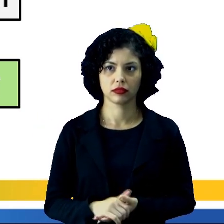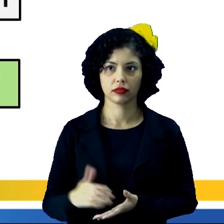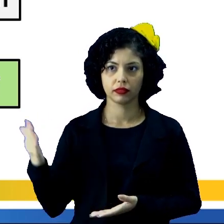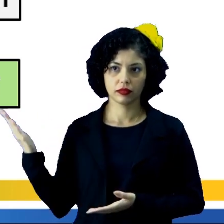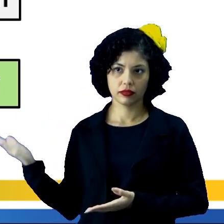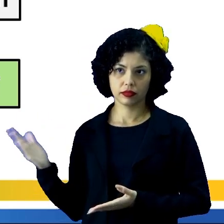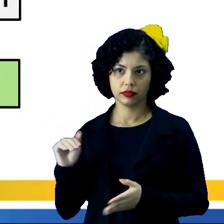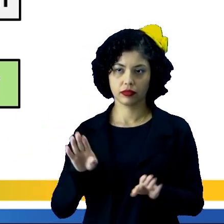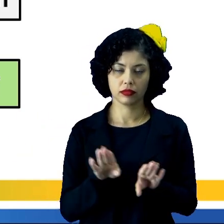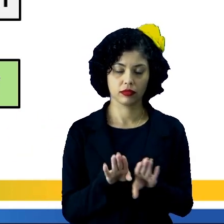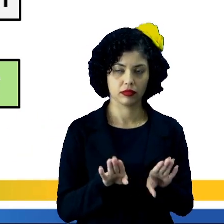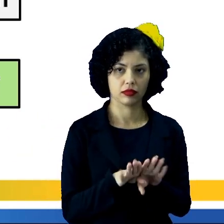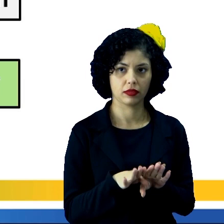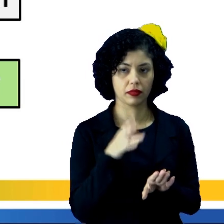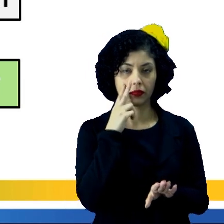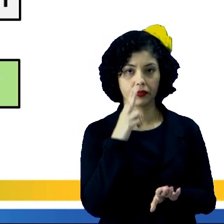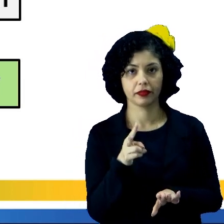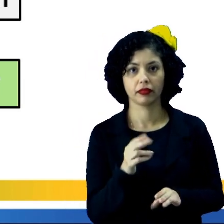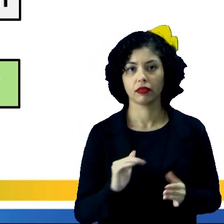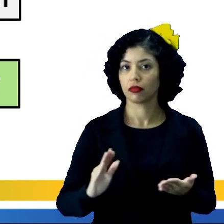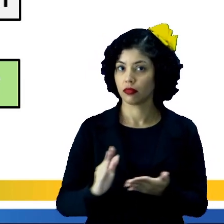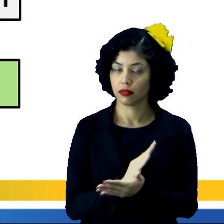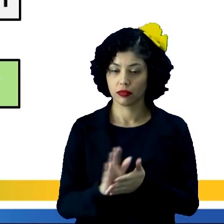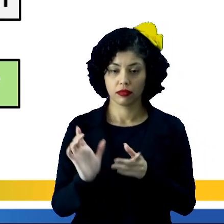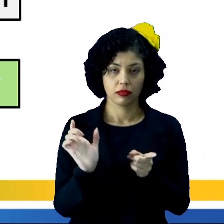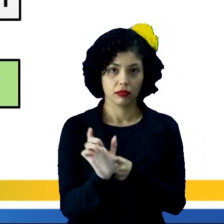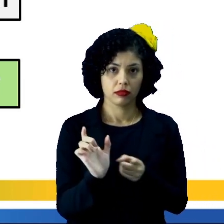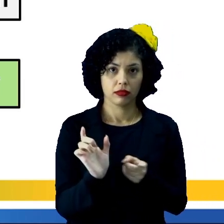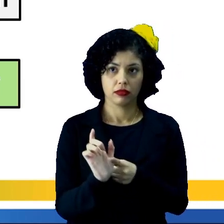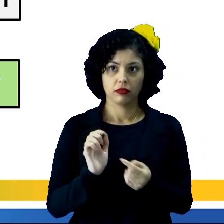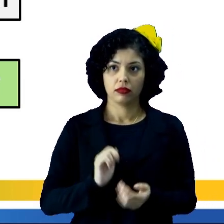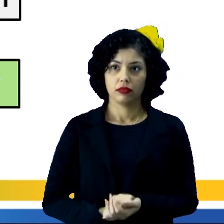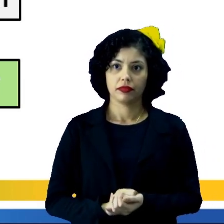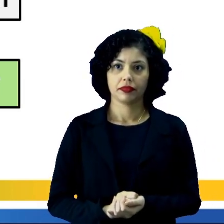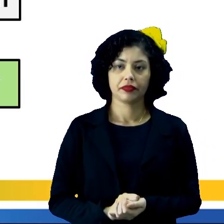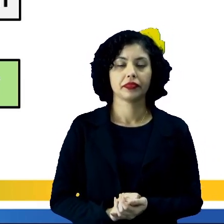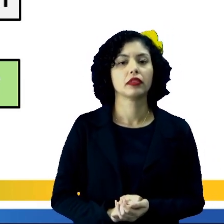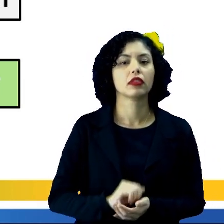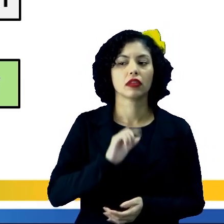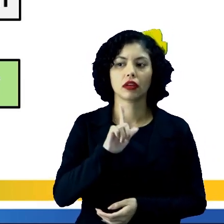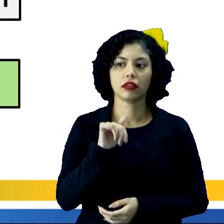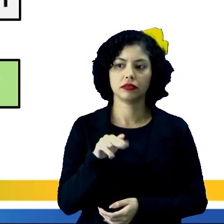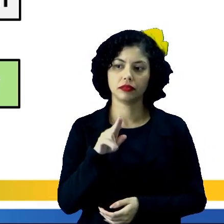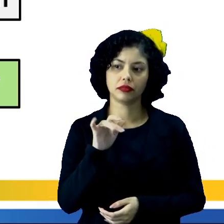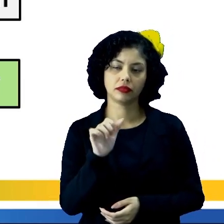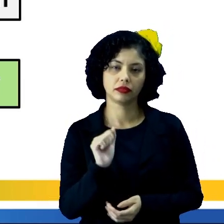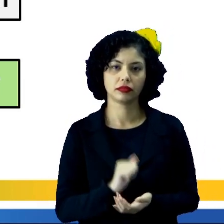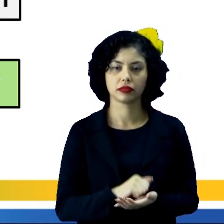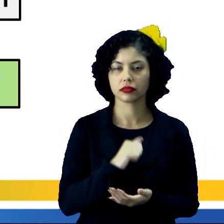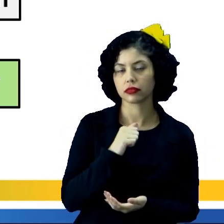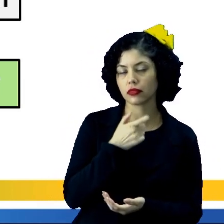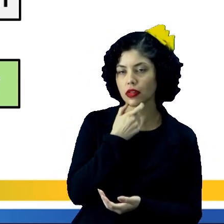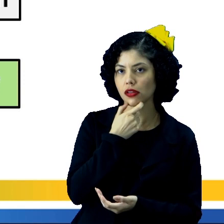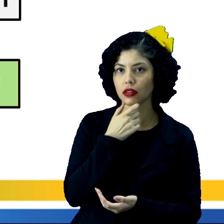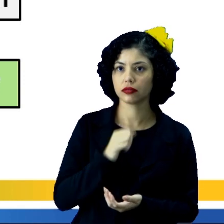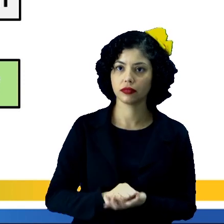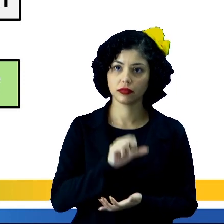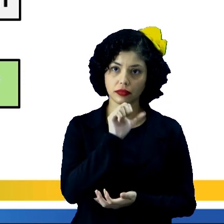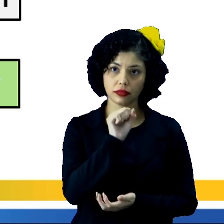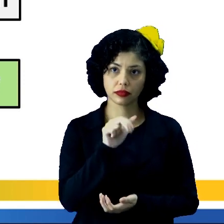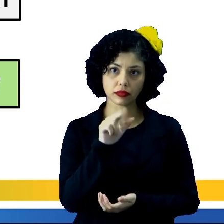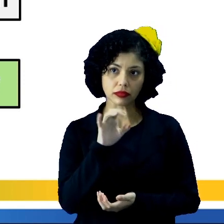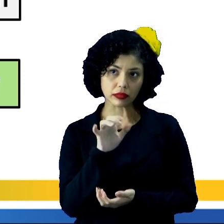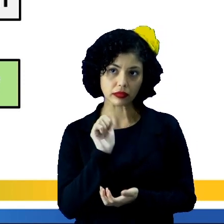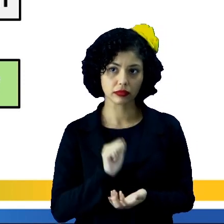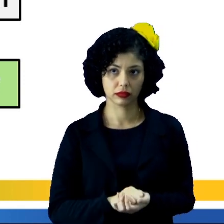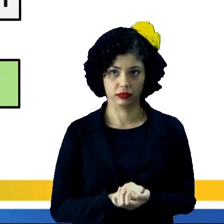Nós temos aí também, para vocês verem, algumas palavras, né, que são esses linkers, né, também em inglês. Nós temos o since,